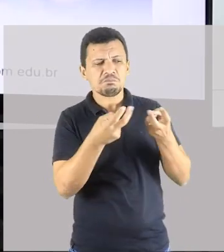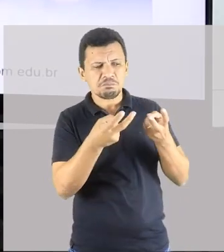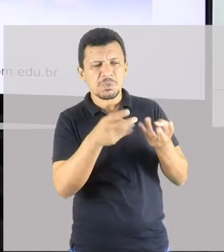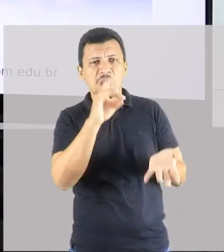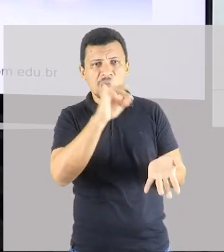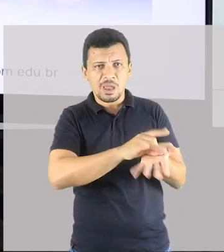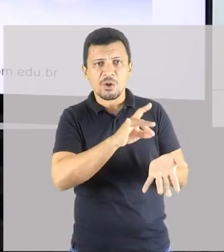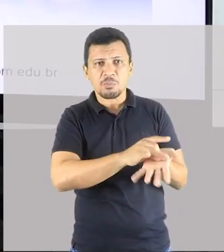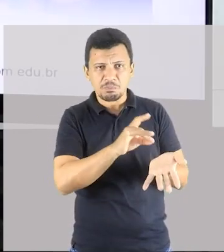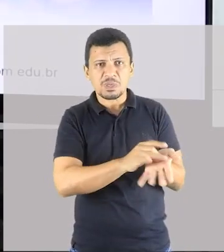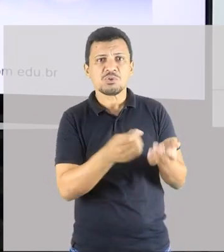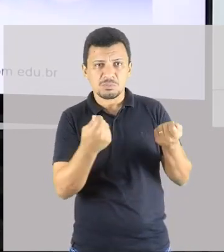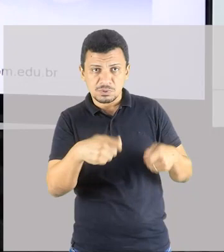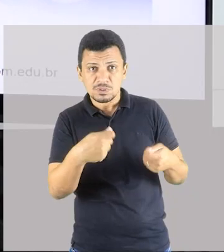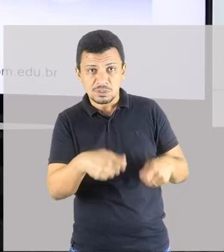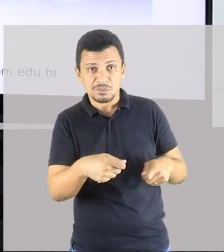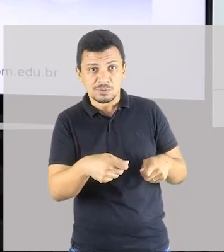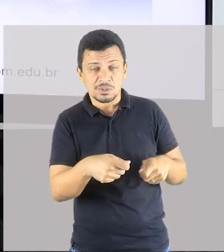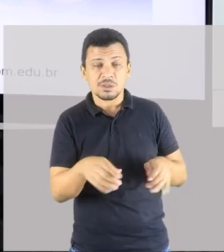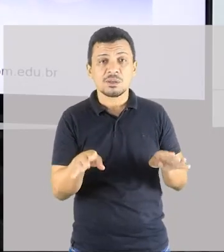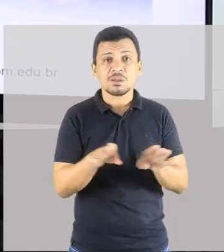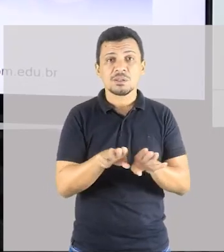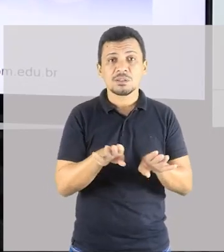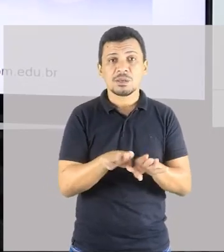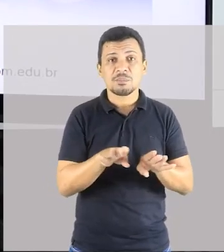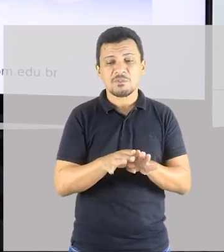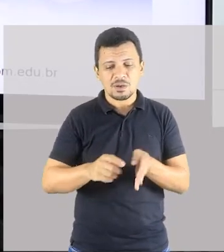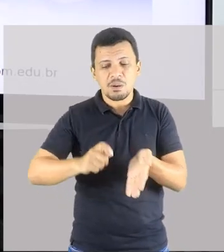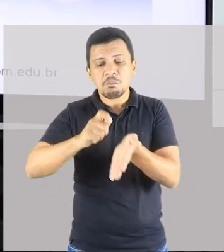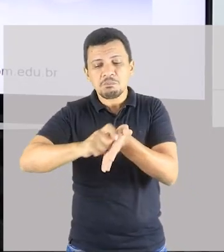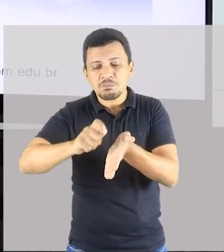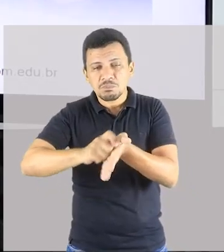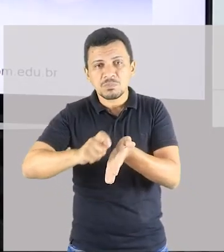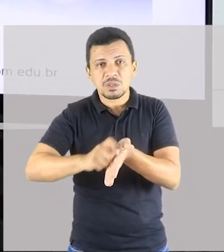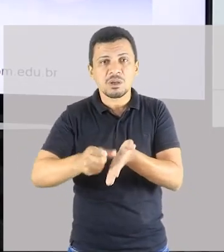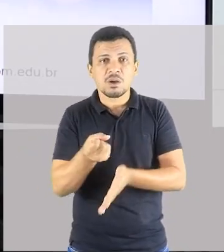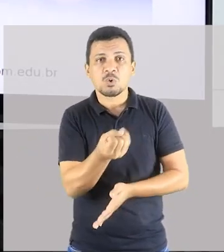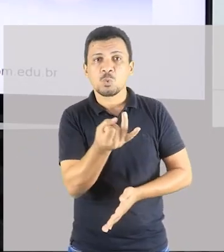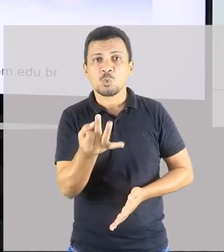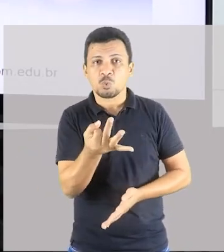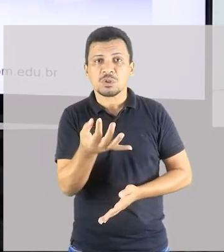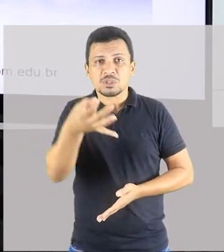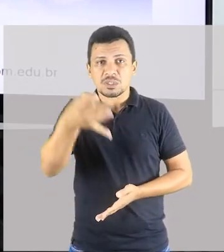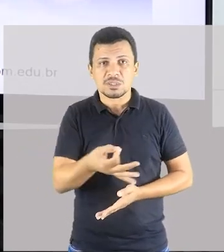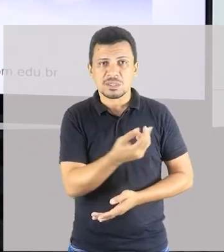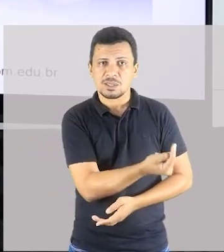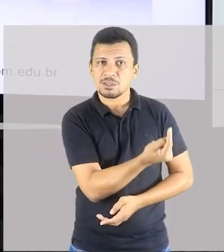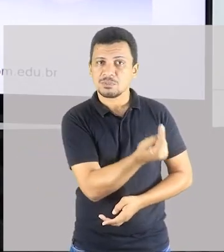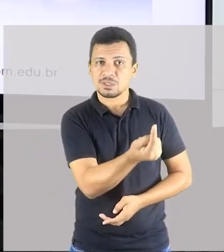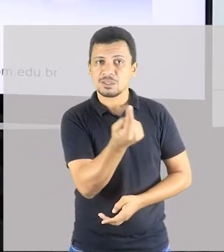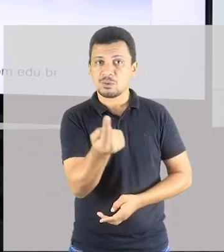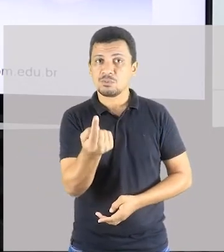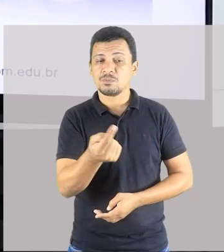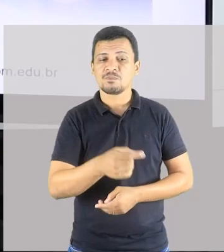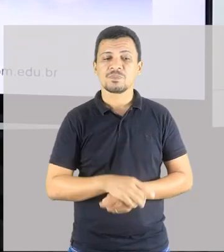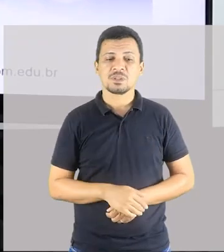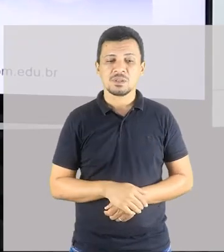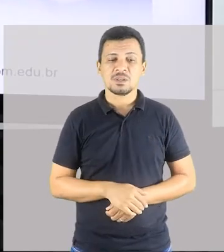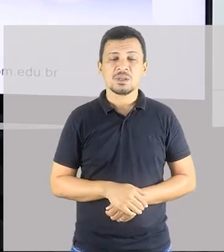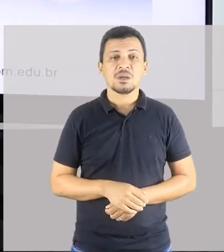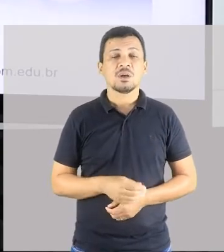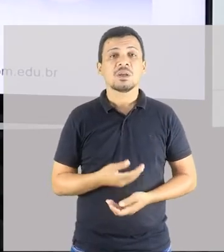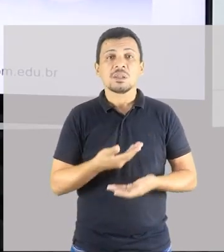realmente tem a necessidade e vai prescrever a dose ideal para cada indivíduo. Nesse caso, quando